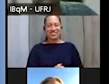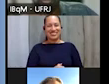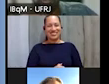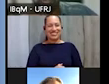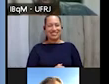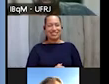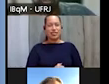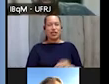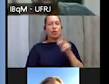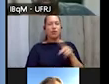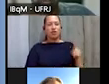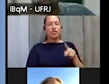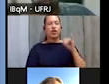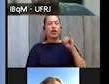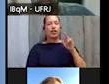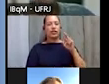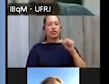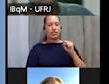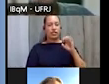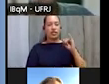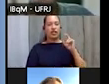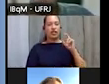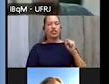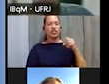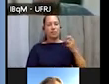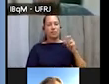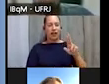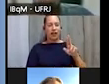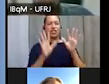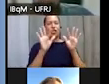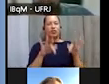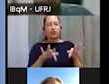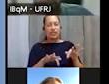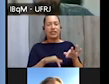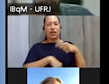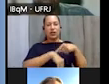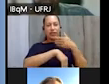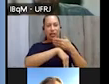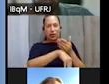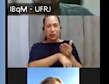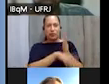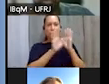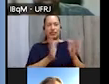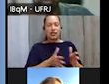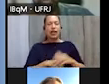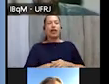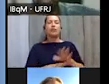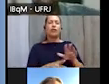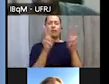Professor Ismar, então, a gente já está quase encerrando, né? Já passamos até um pouquinho do tempo, mas porque está muito bom,